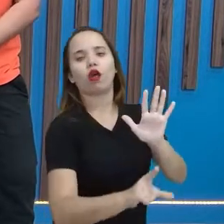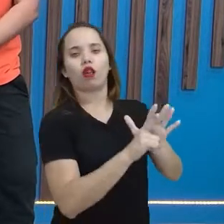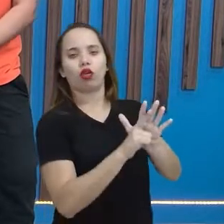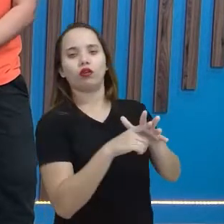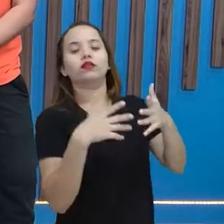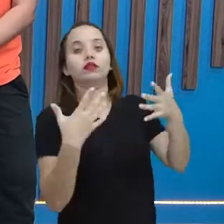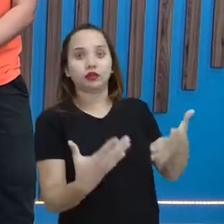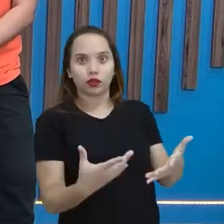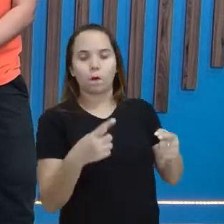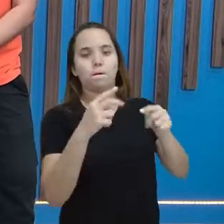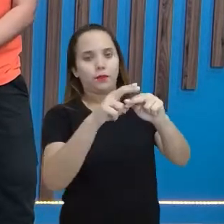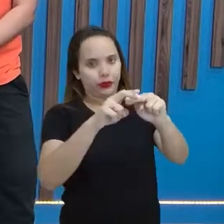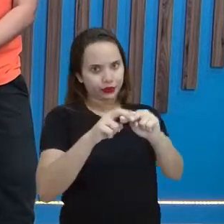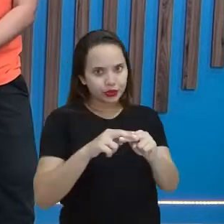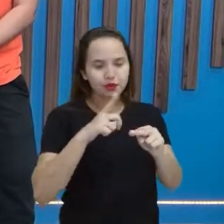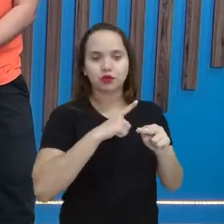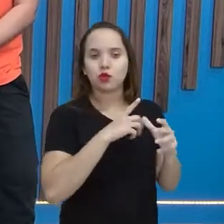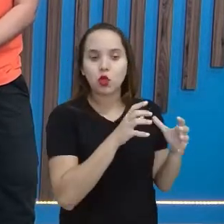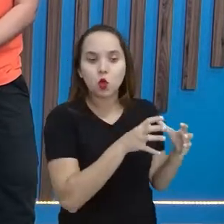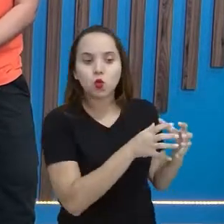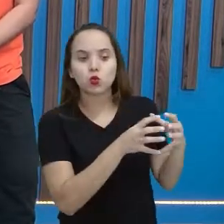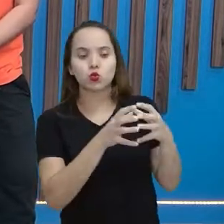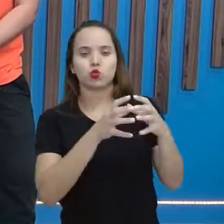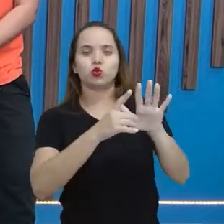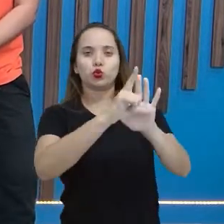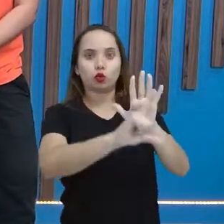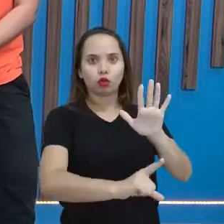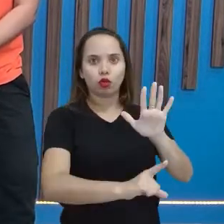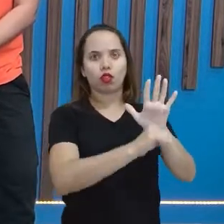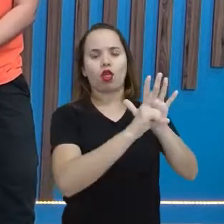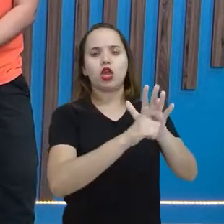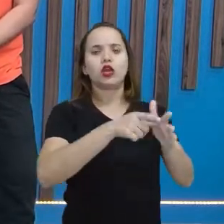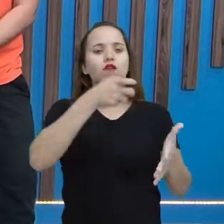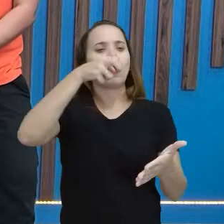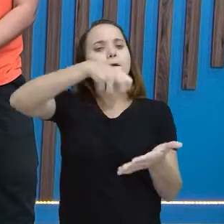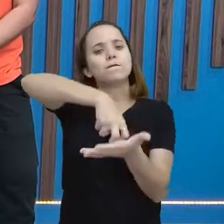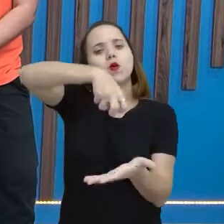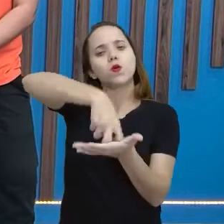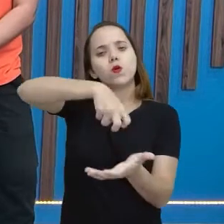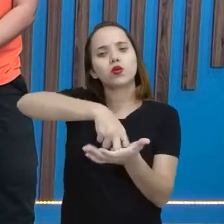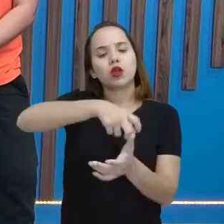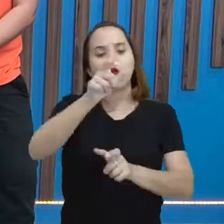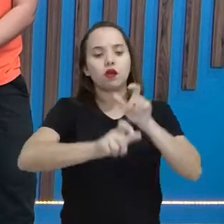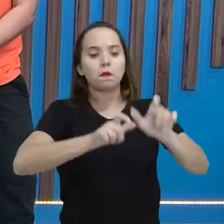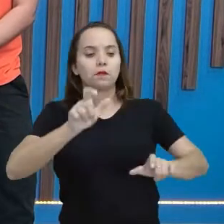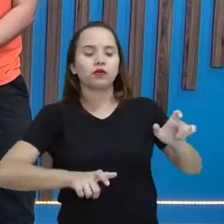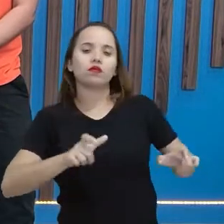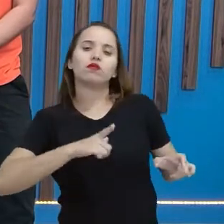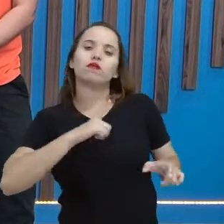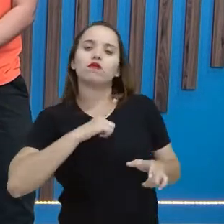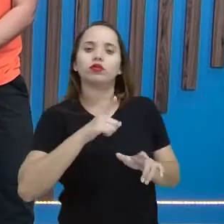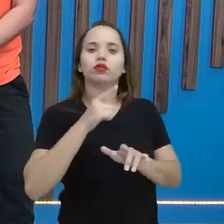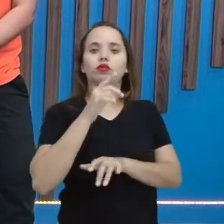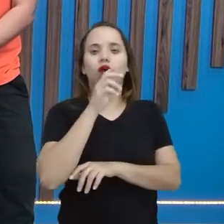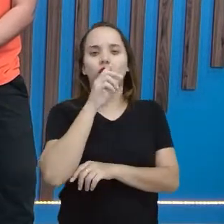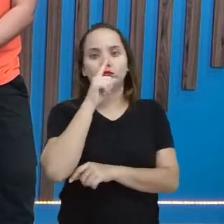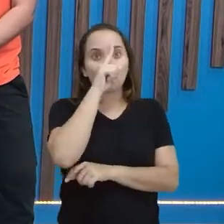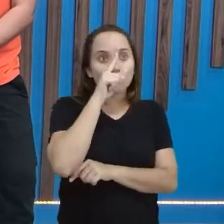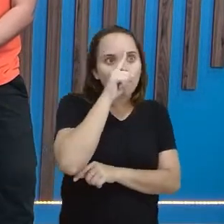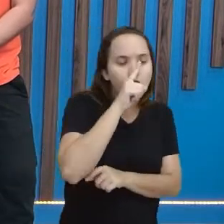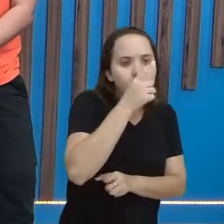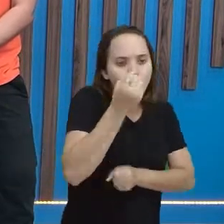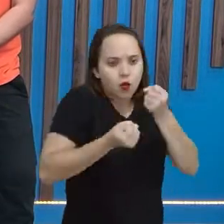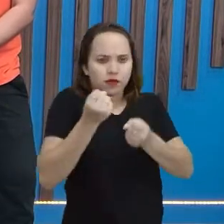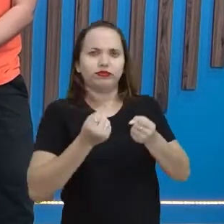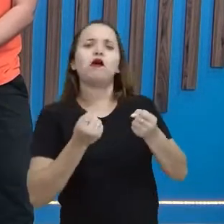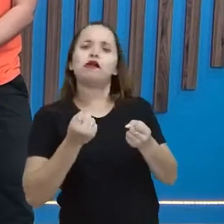poder penalizar aquele motorista, aquela motorista que está colocando em risco outras pessoas que